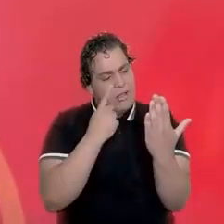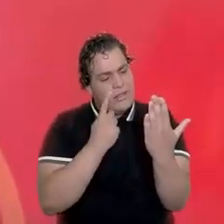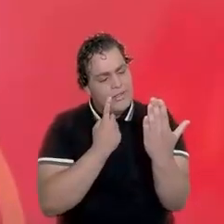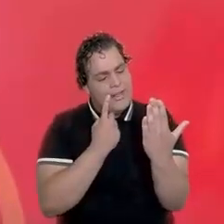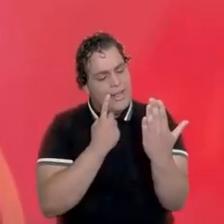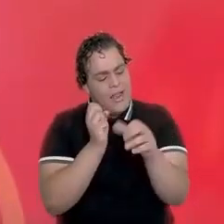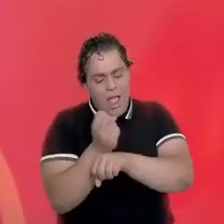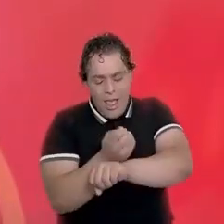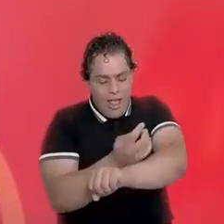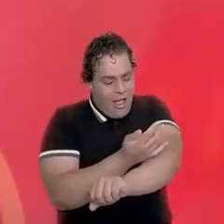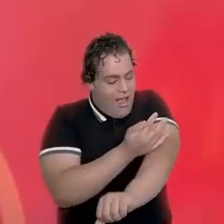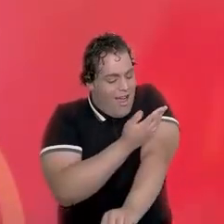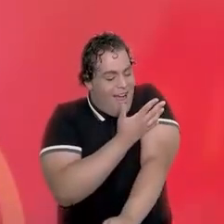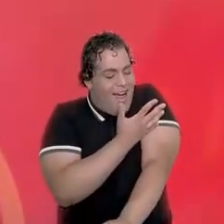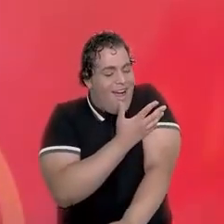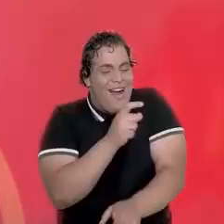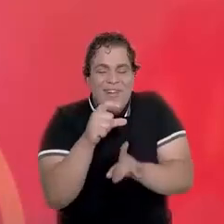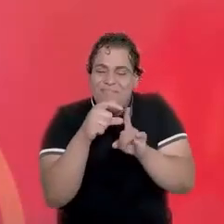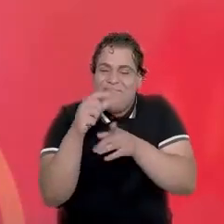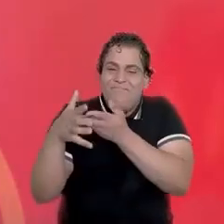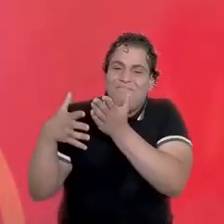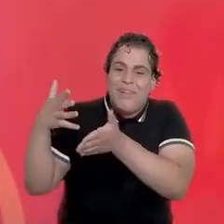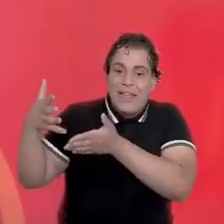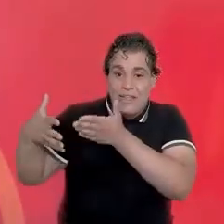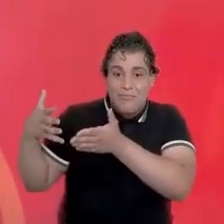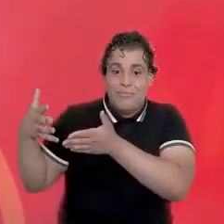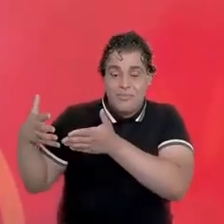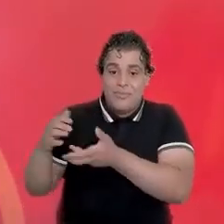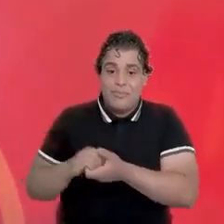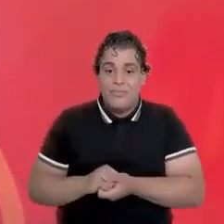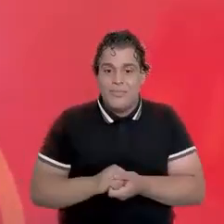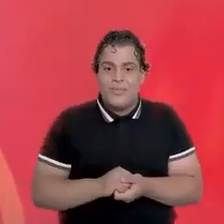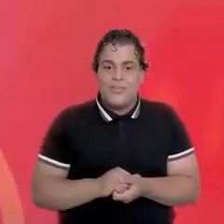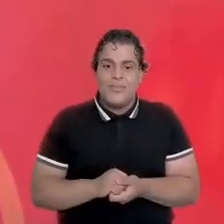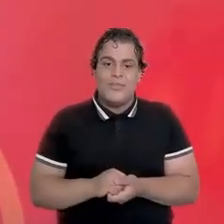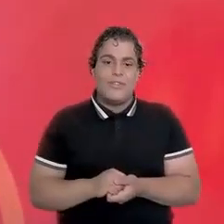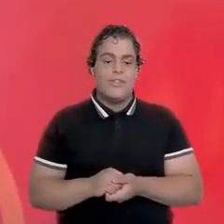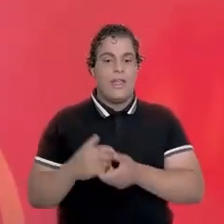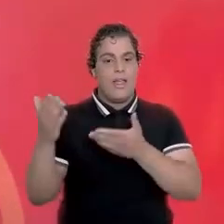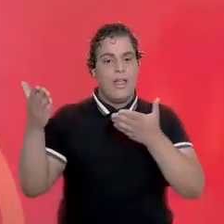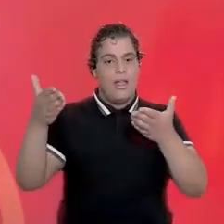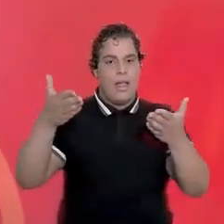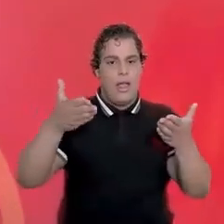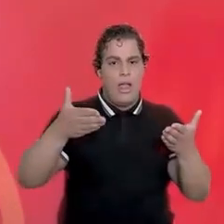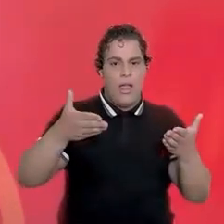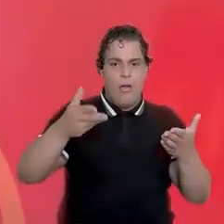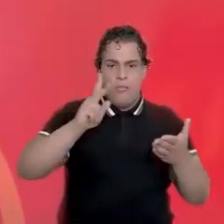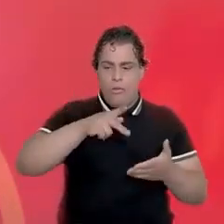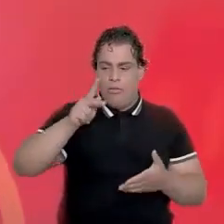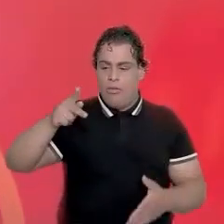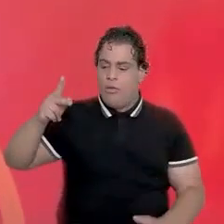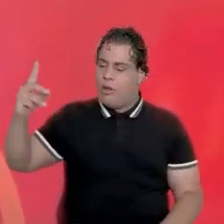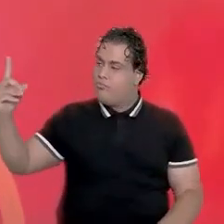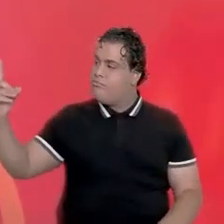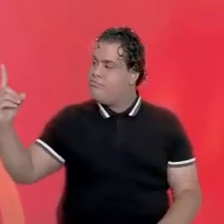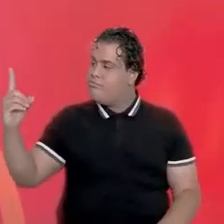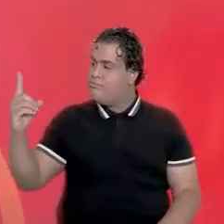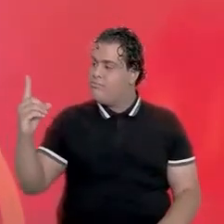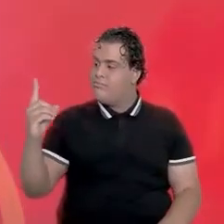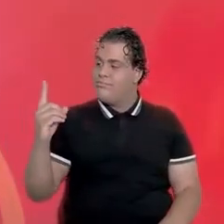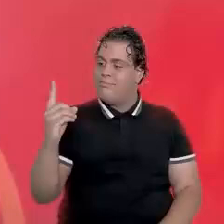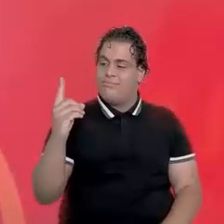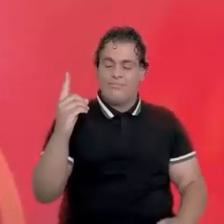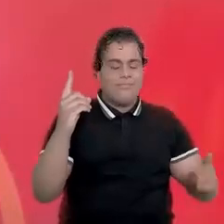sabe, emocionada pelas palavras dele. Entrou uma professora pé por pé, falou: Sônia, o que